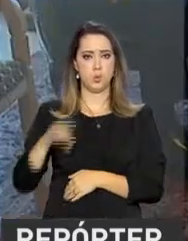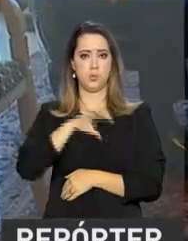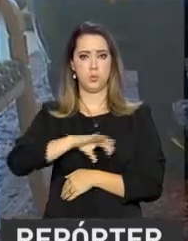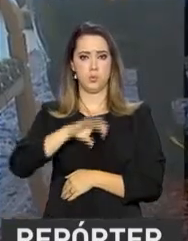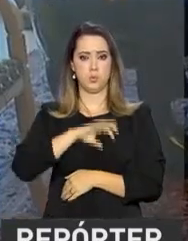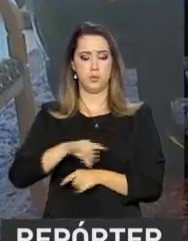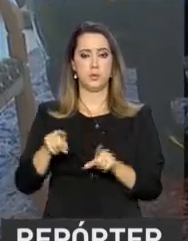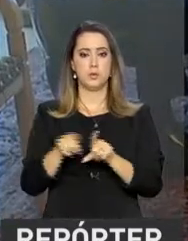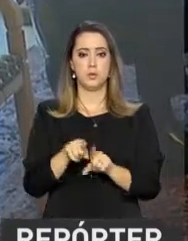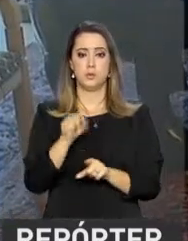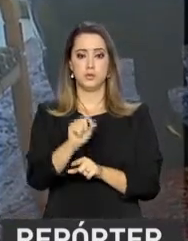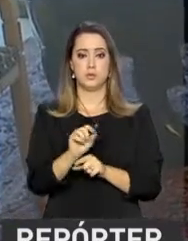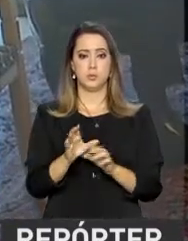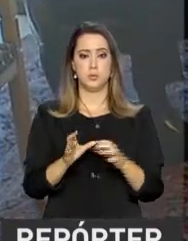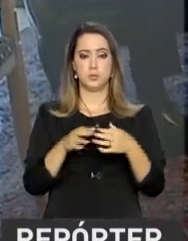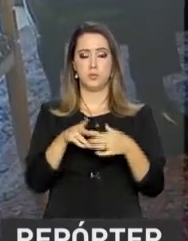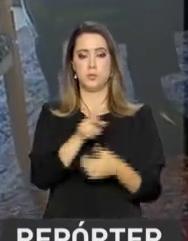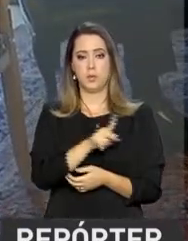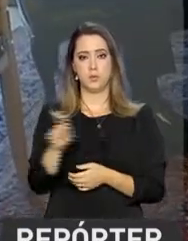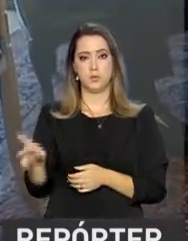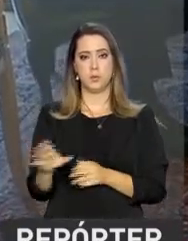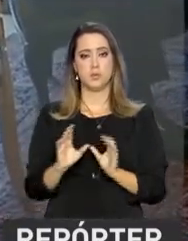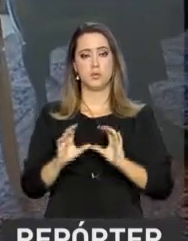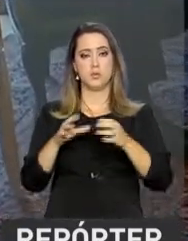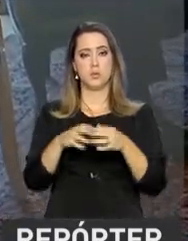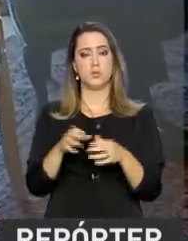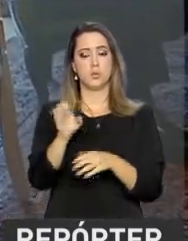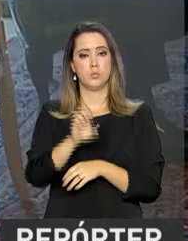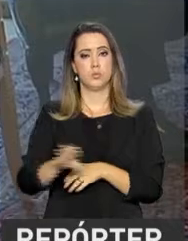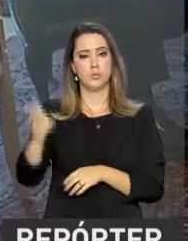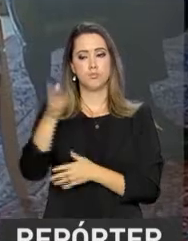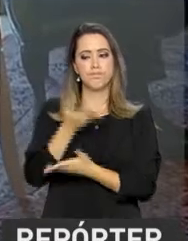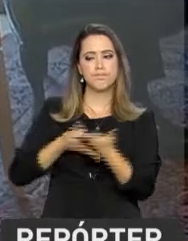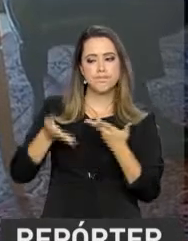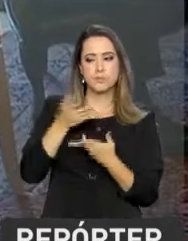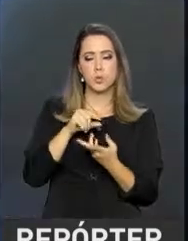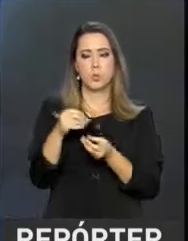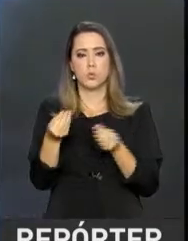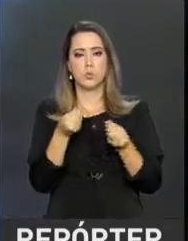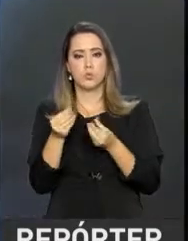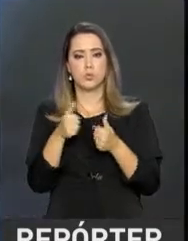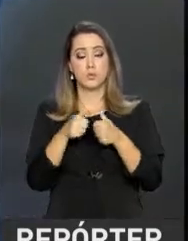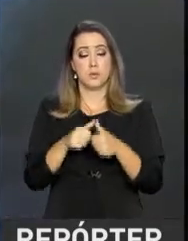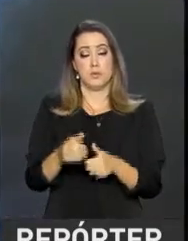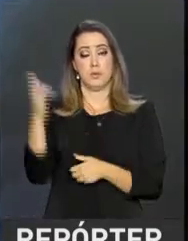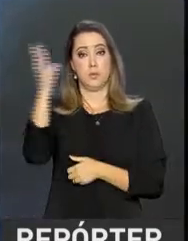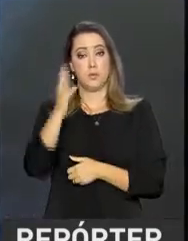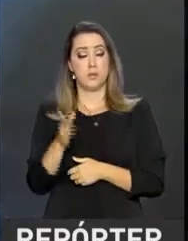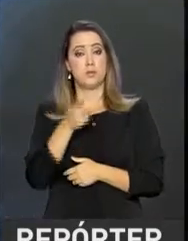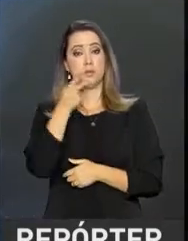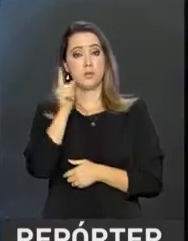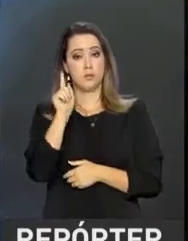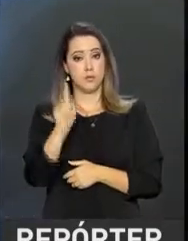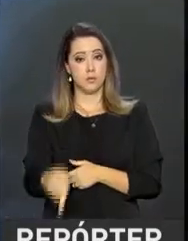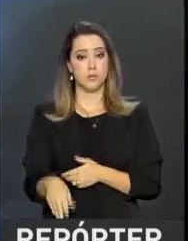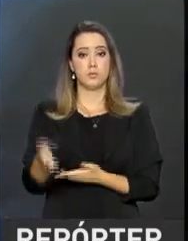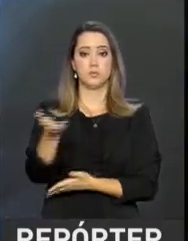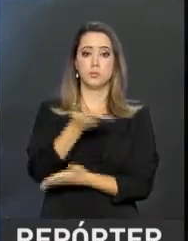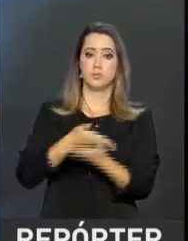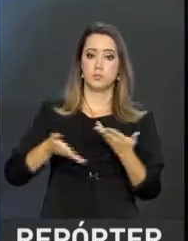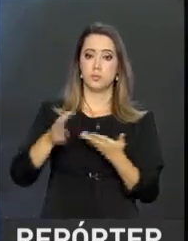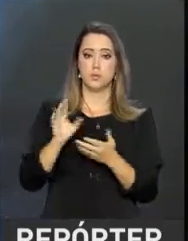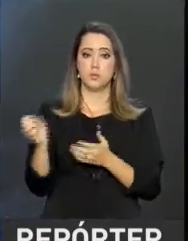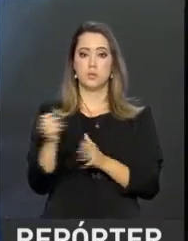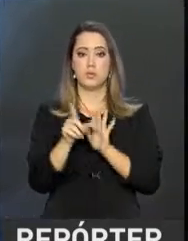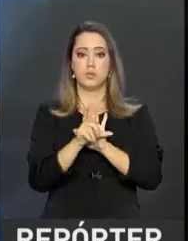da Comissão Europeia, ele disse que trocou informações com Michel Temer sobre a situação do Brasil e afirmou que as reformas